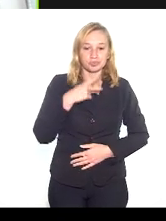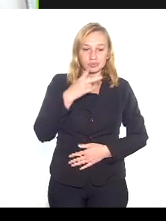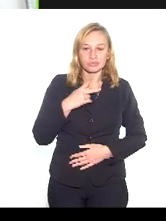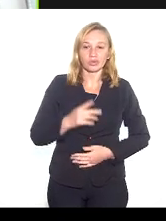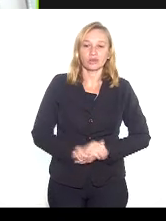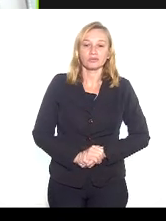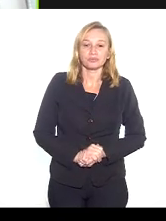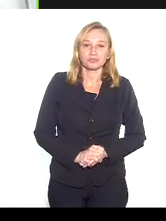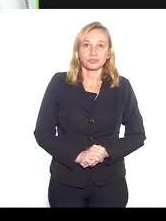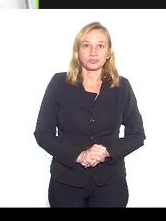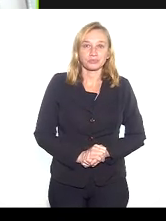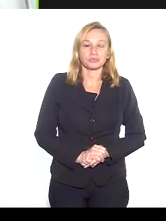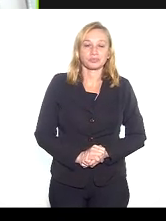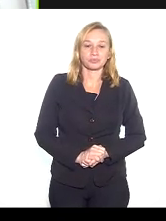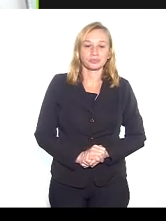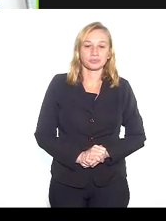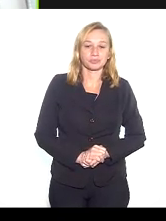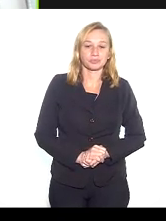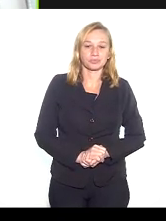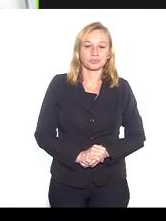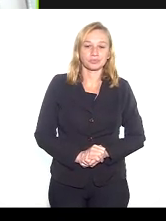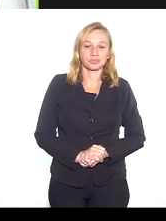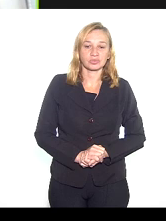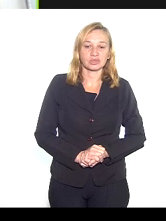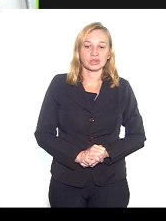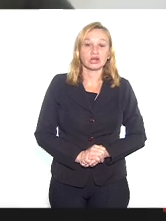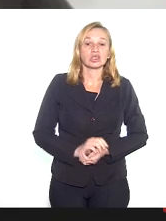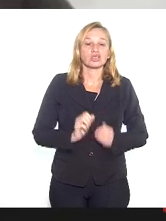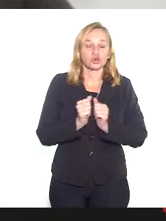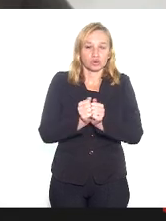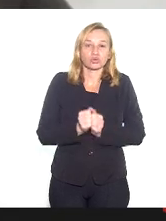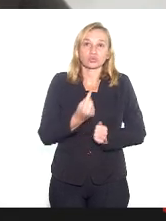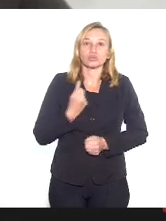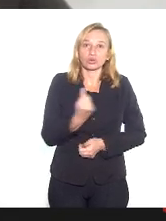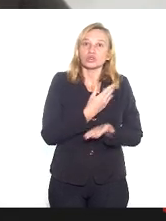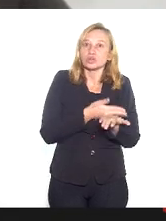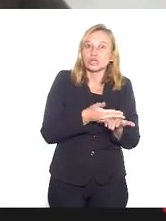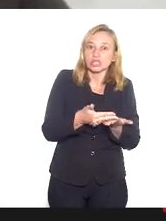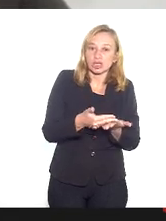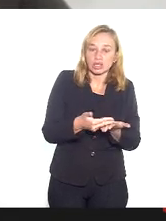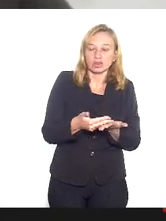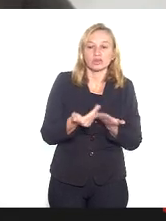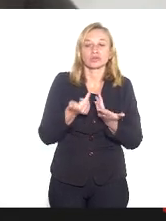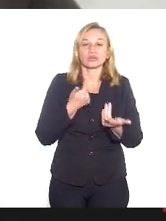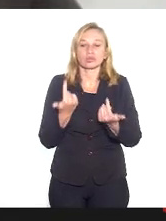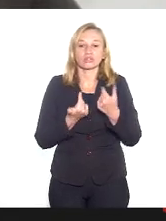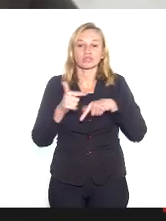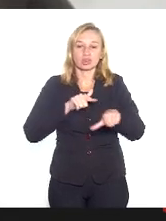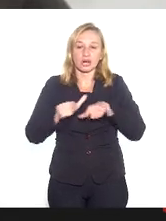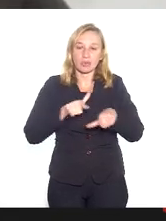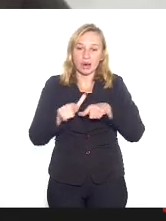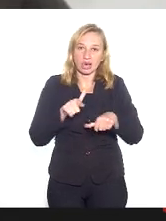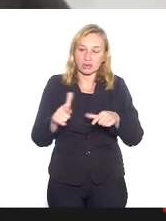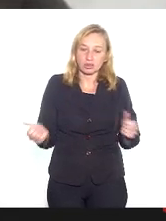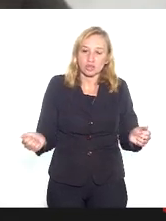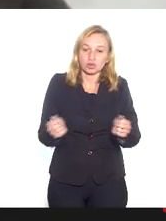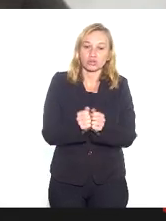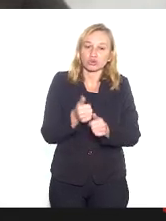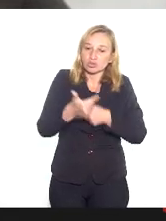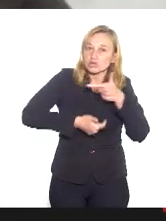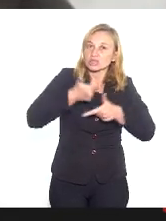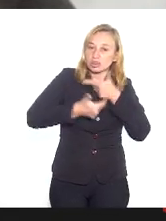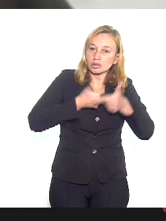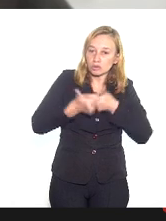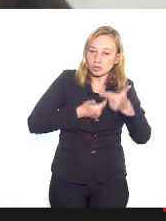o Plínio, o Evandro também, tem sempre estado conosco aqui desde o início do mandato na Assembleia Legislativa, são incansáveis nessa